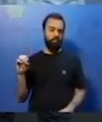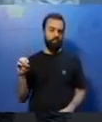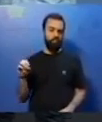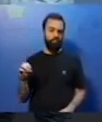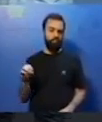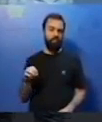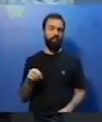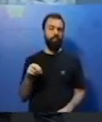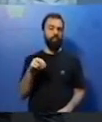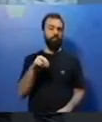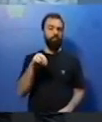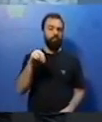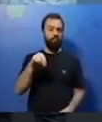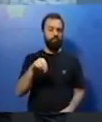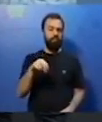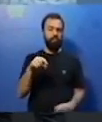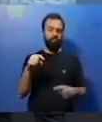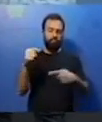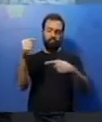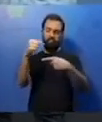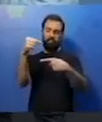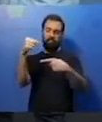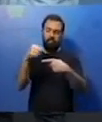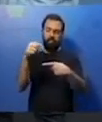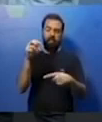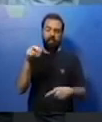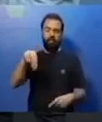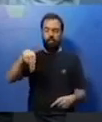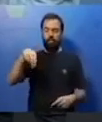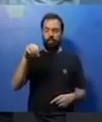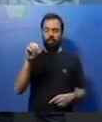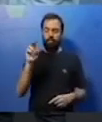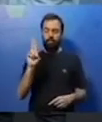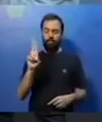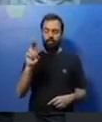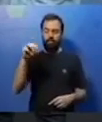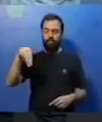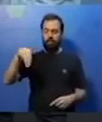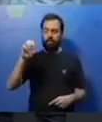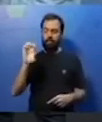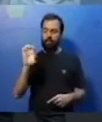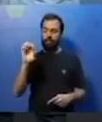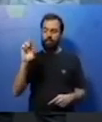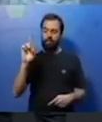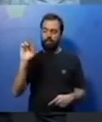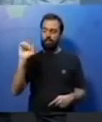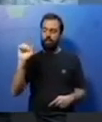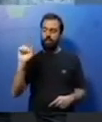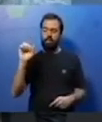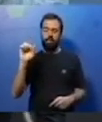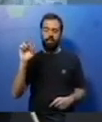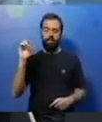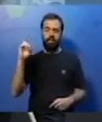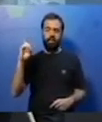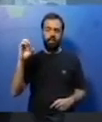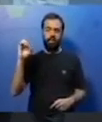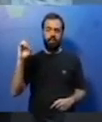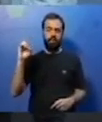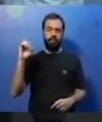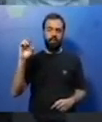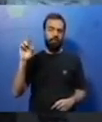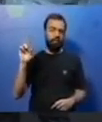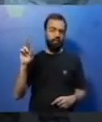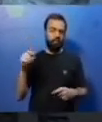Numerador é o número de cima da fração. De cima, numerador. De baixo,